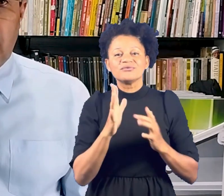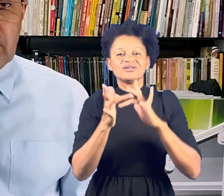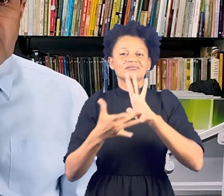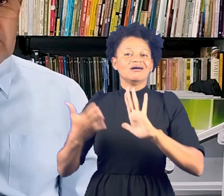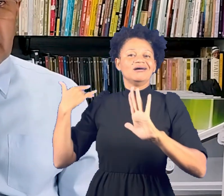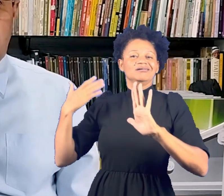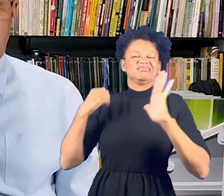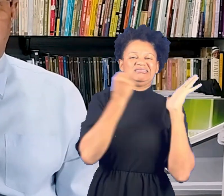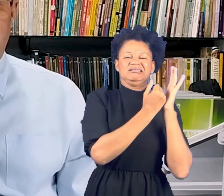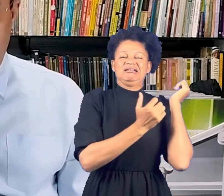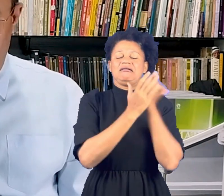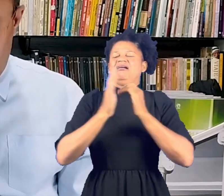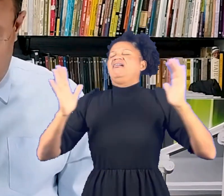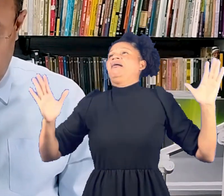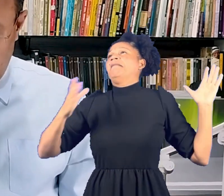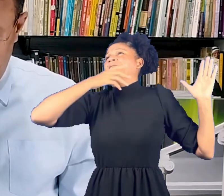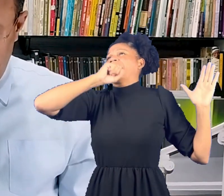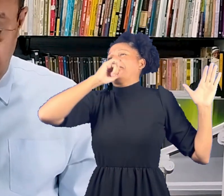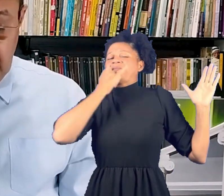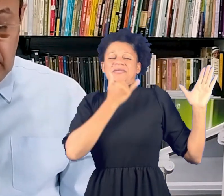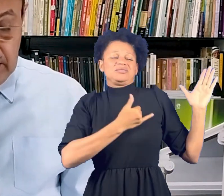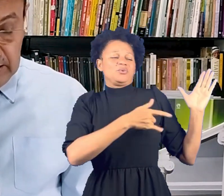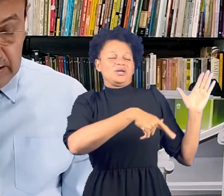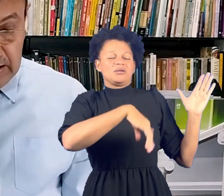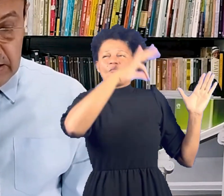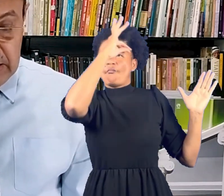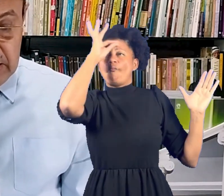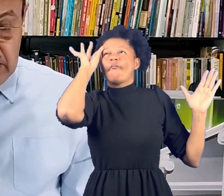perdoa-lhes, porque não sabem o que fazem.